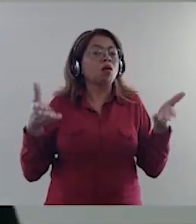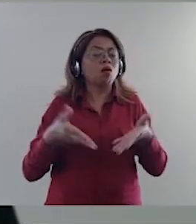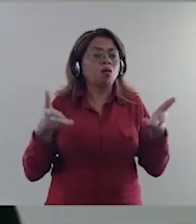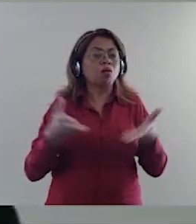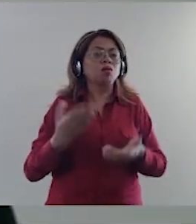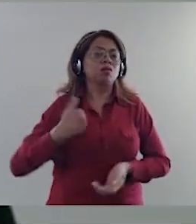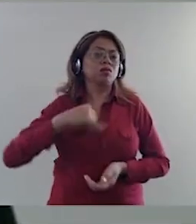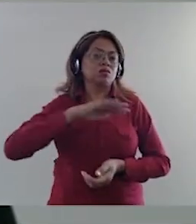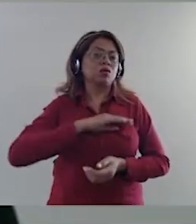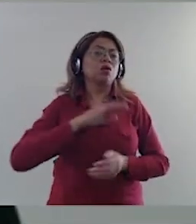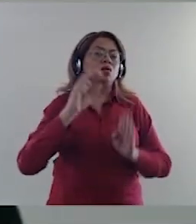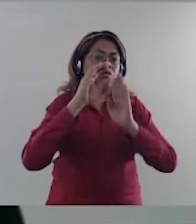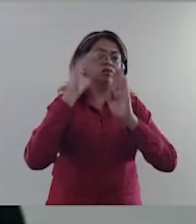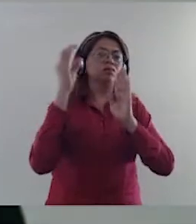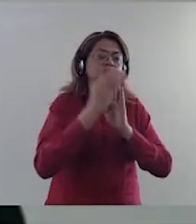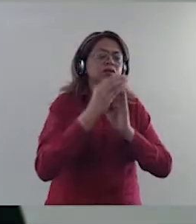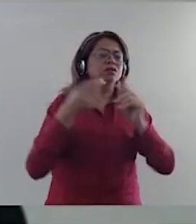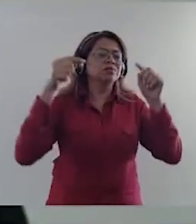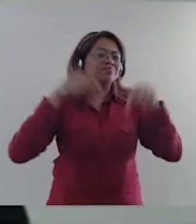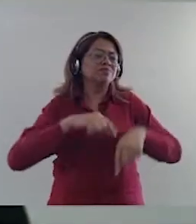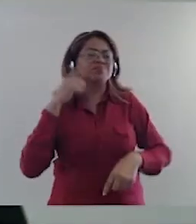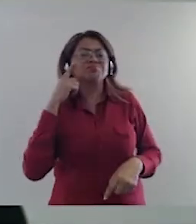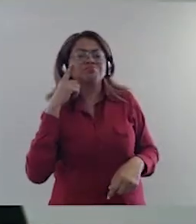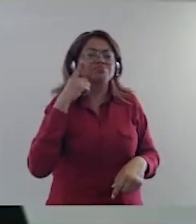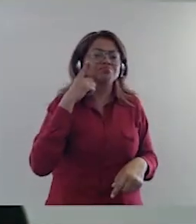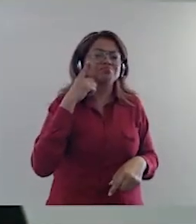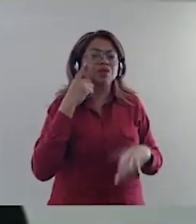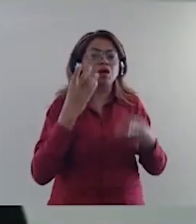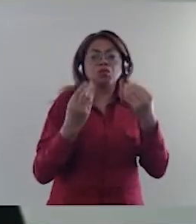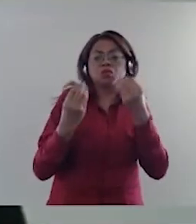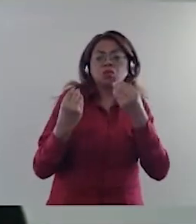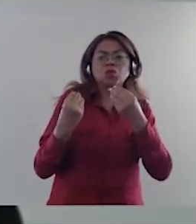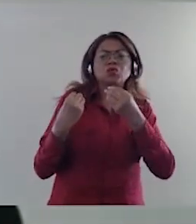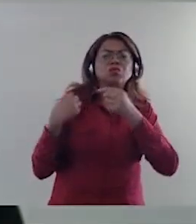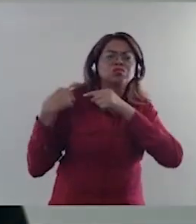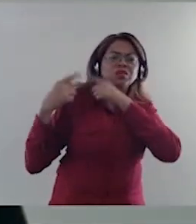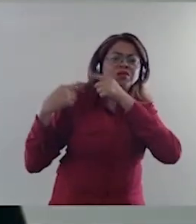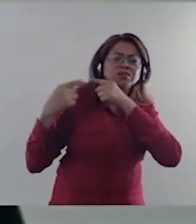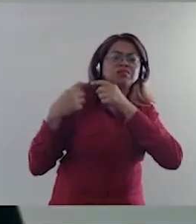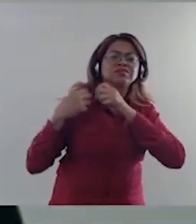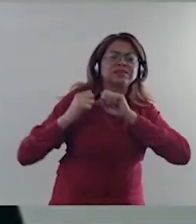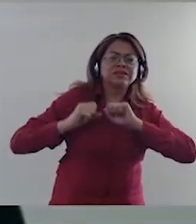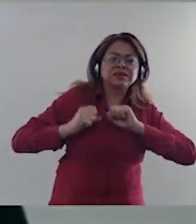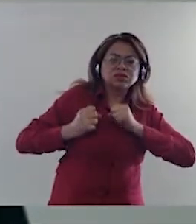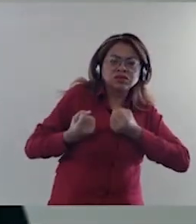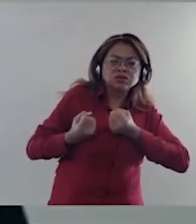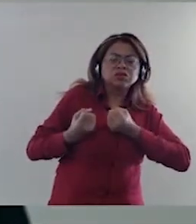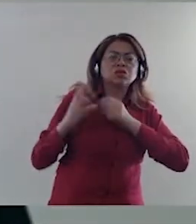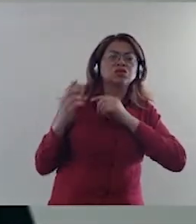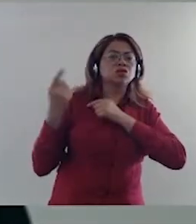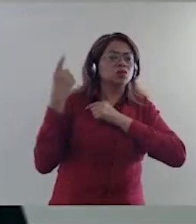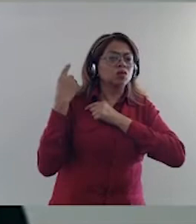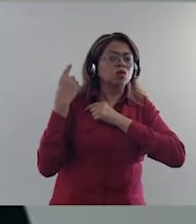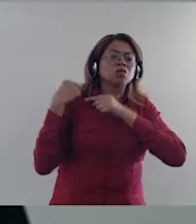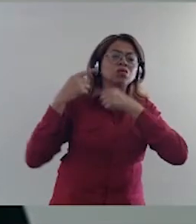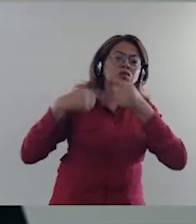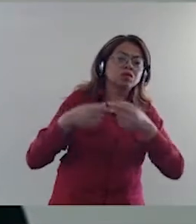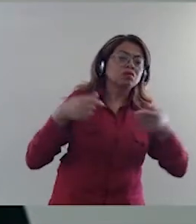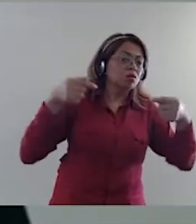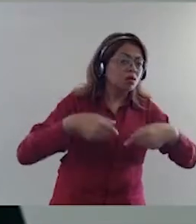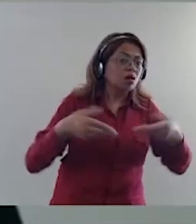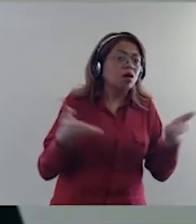nós, civilistas, temos muito que saudar esse esforço que houve do Congresso